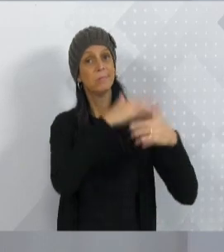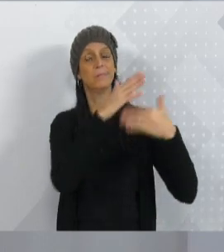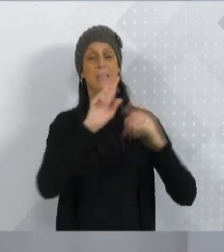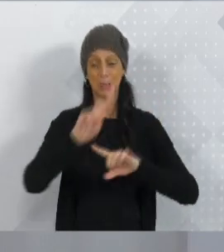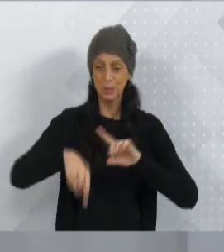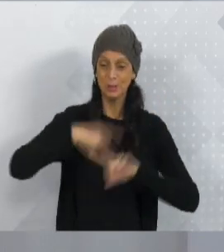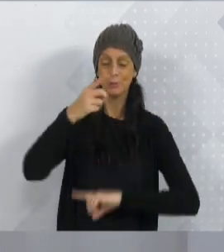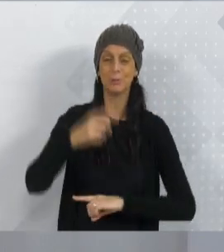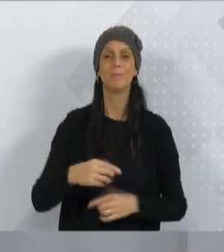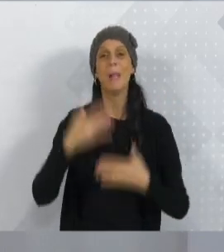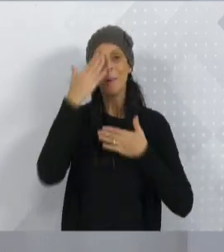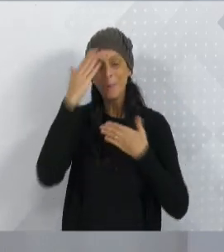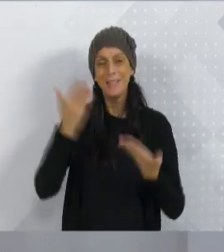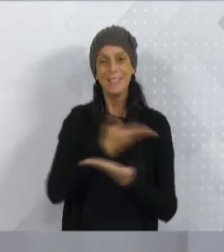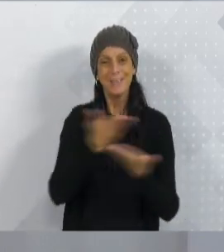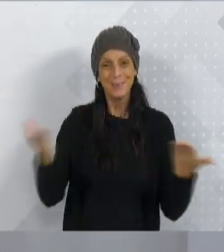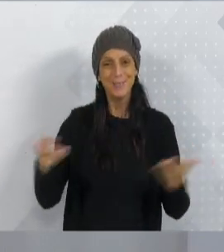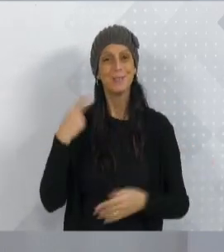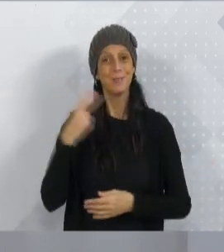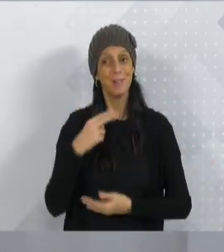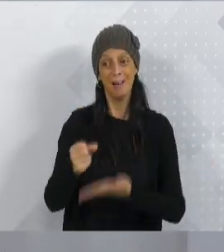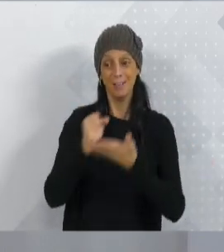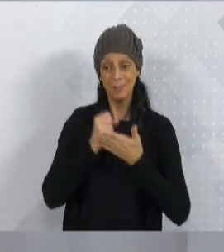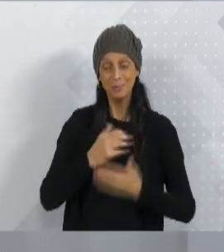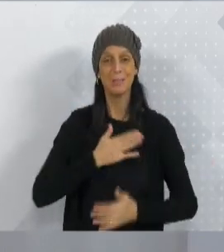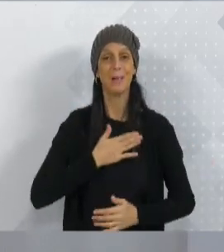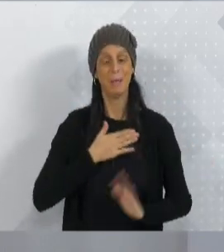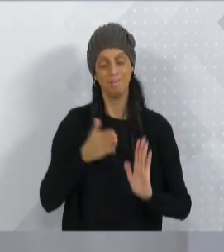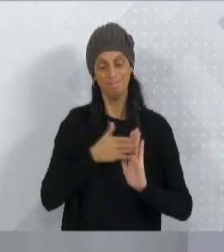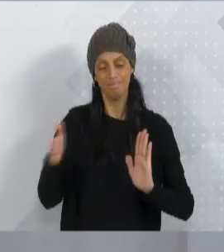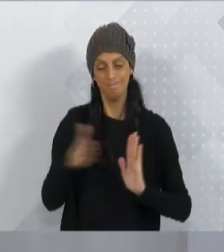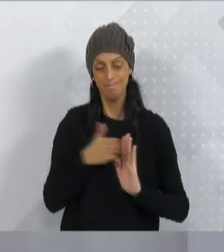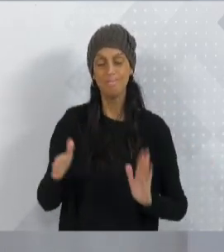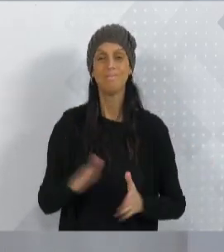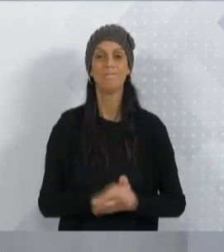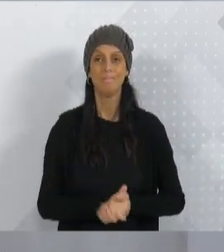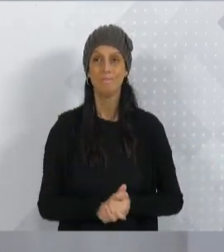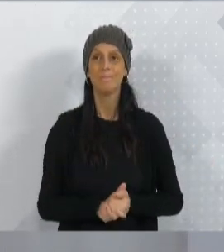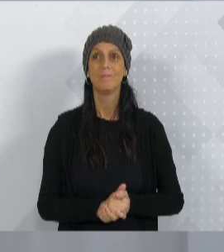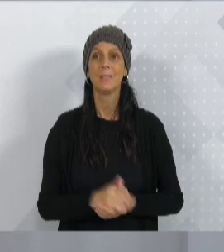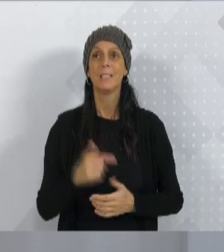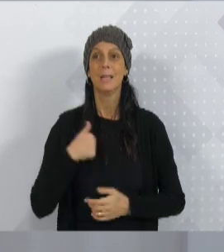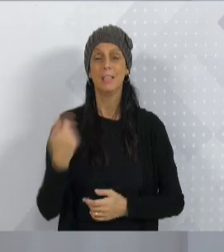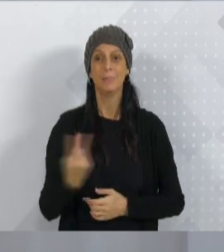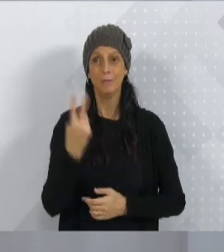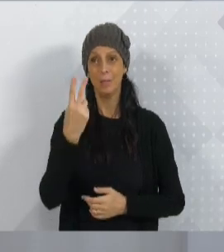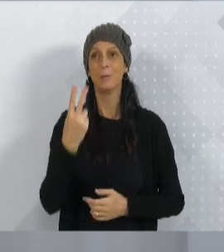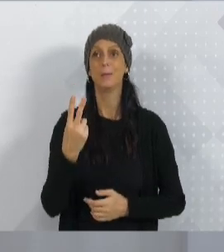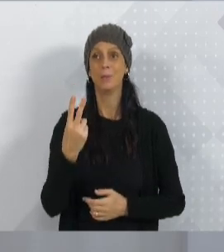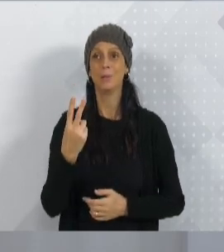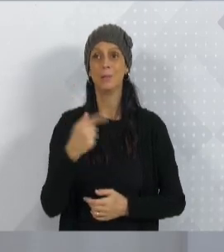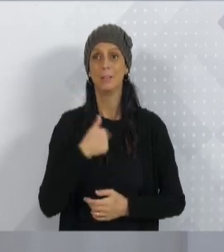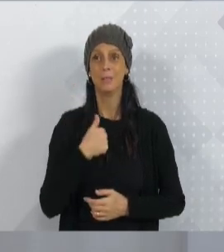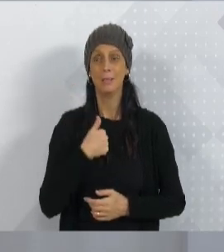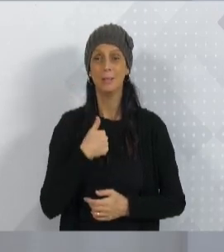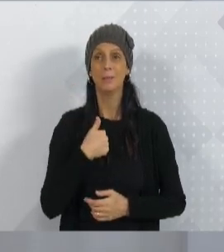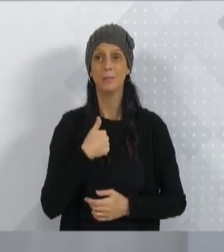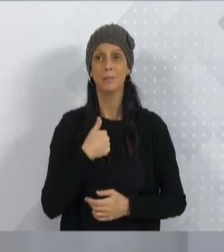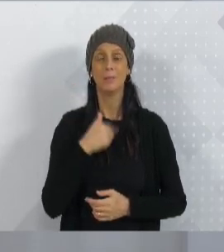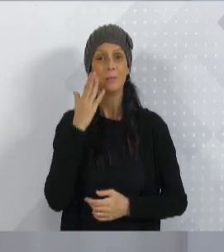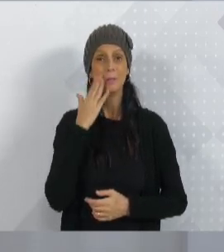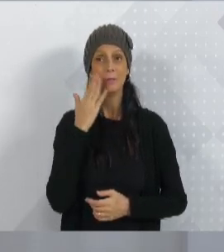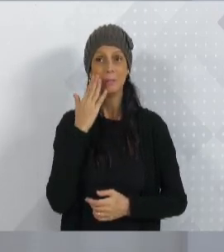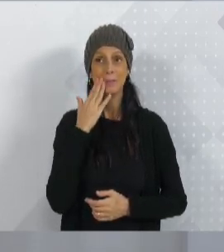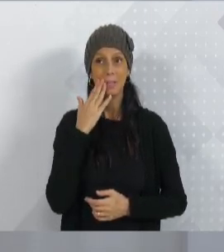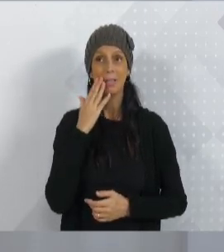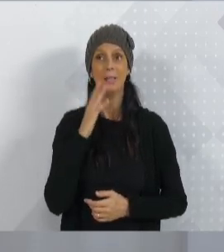a cada um dos Senhores pelo tempo dispensado a mim esse é o nosso maior bem eu valorizo bastante eu que sou próximo a morte sei o quanto